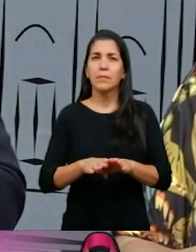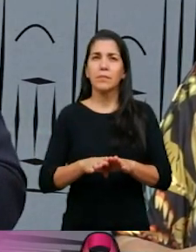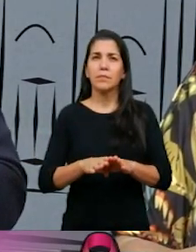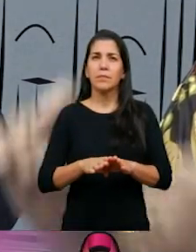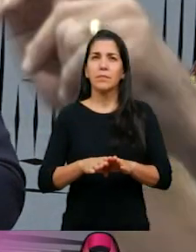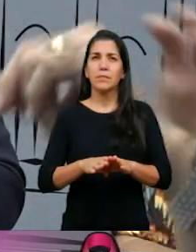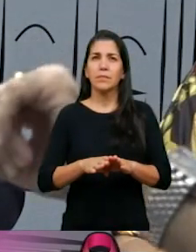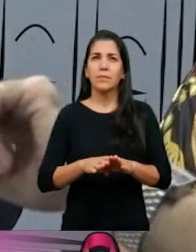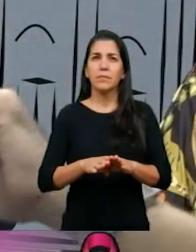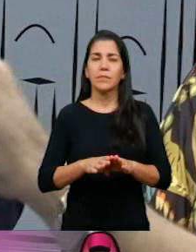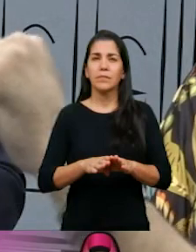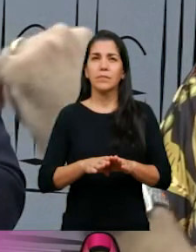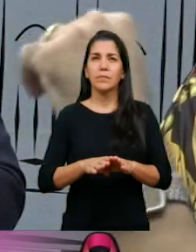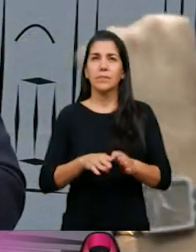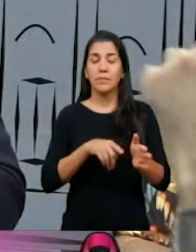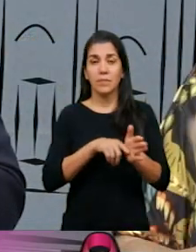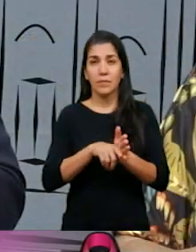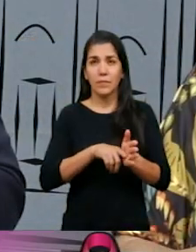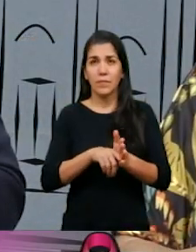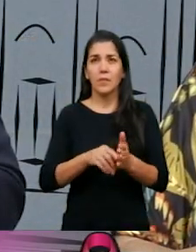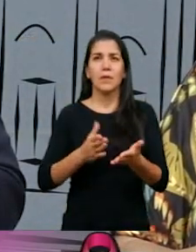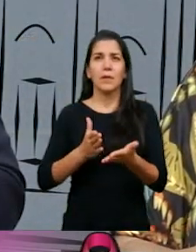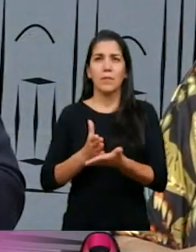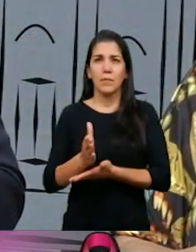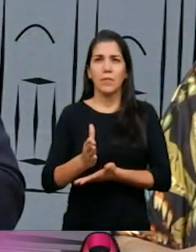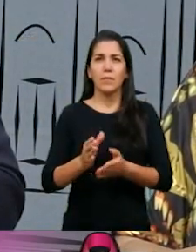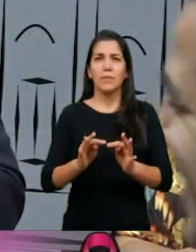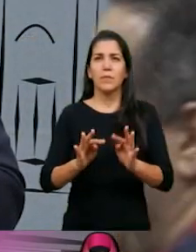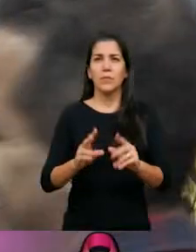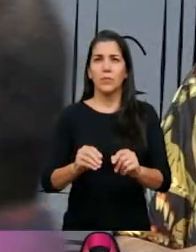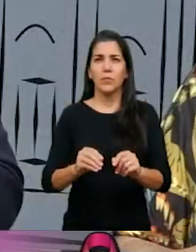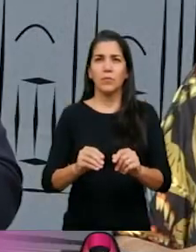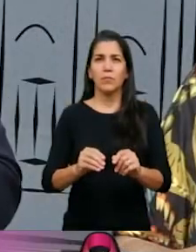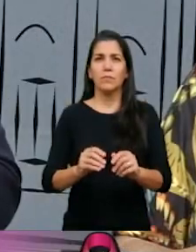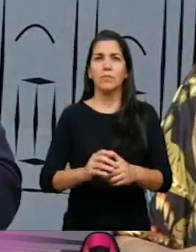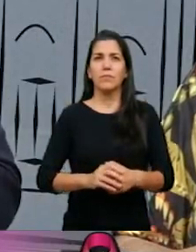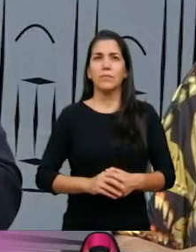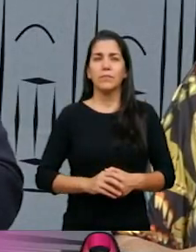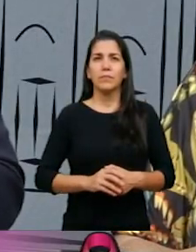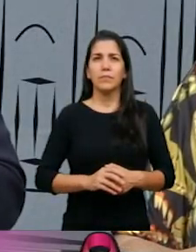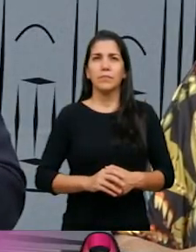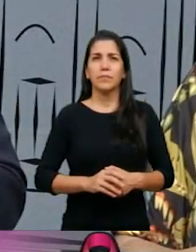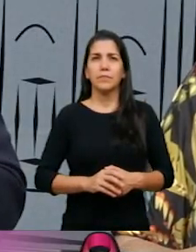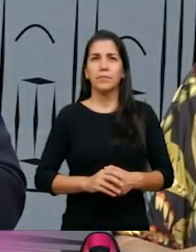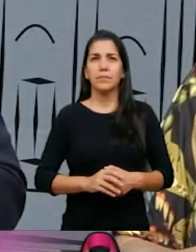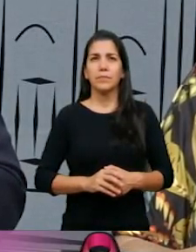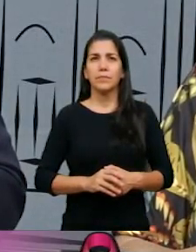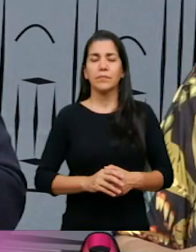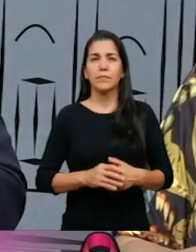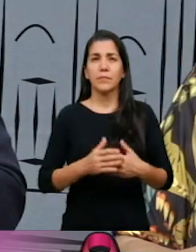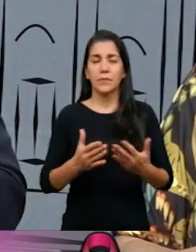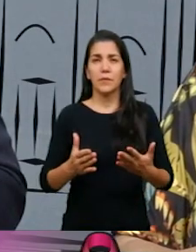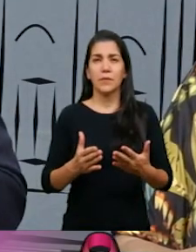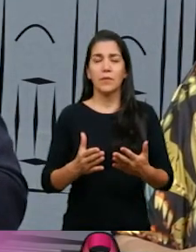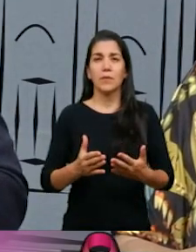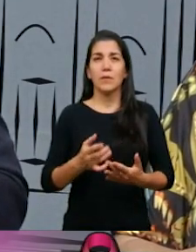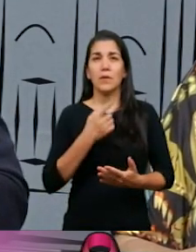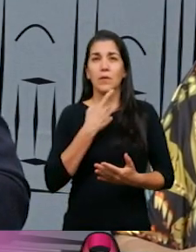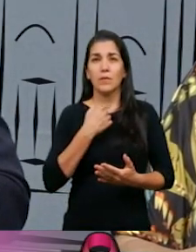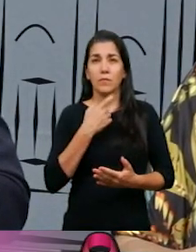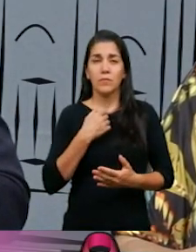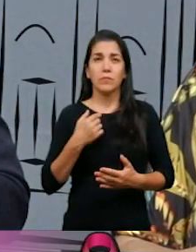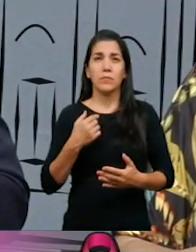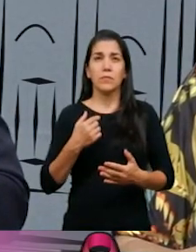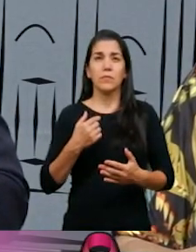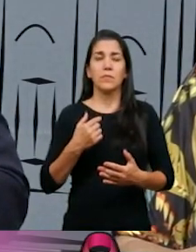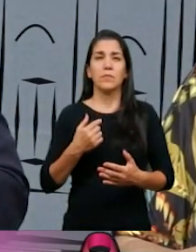sentido, apreciou e aprovou os encaminhamentos necessários. Assim, diante do interesse público relevante na